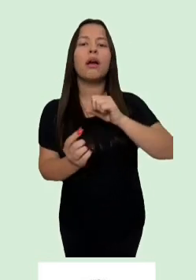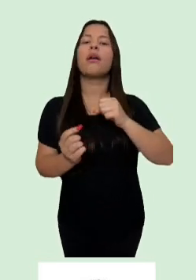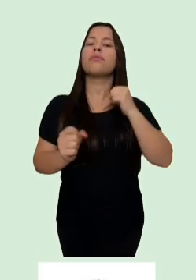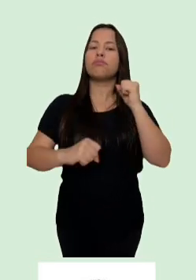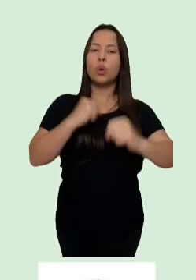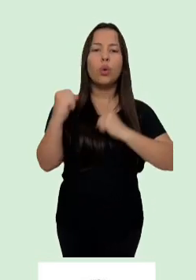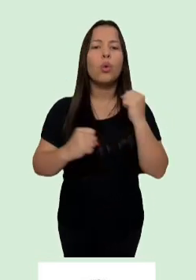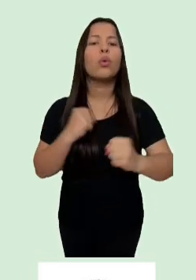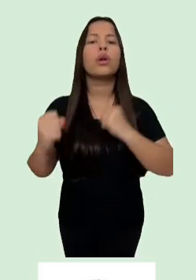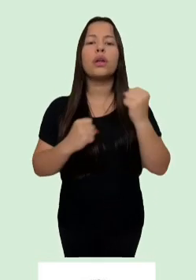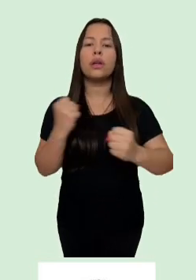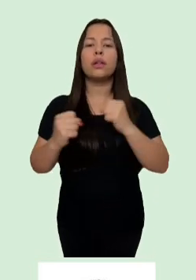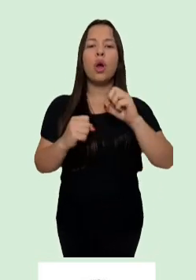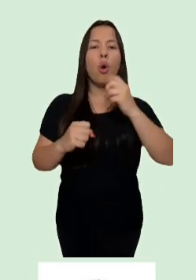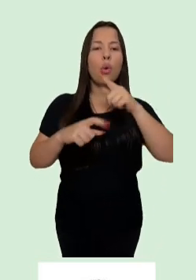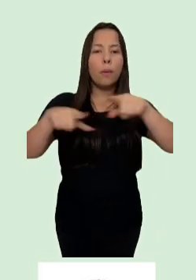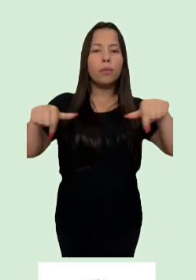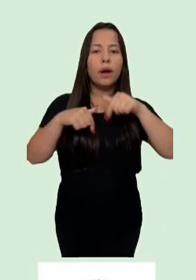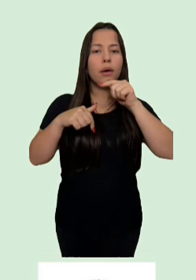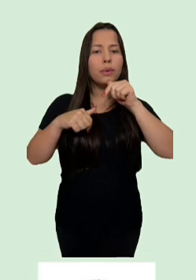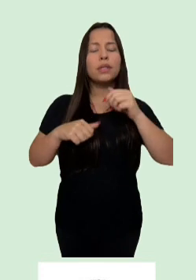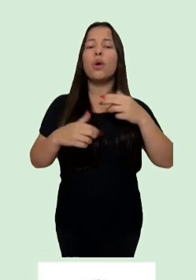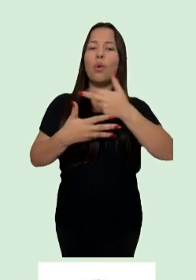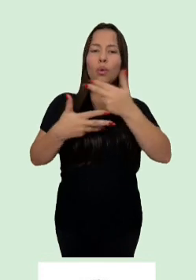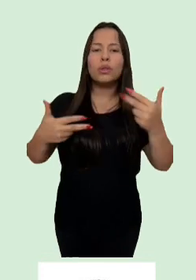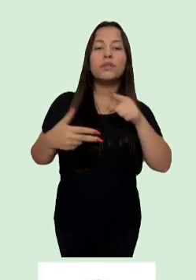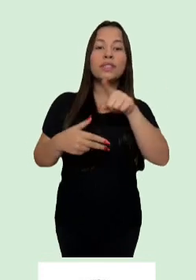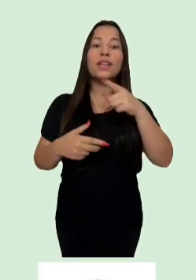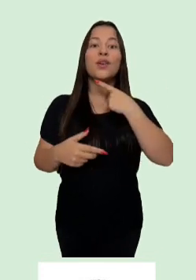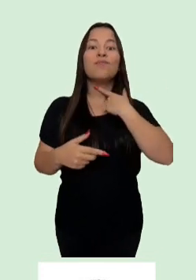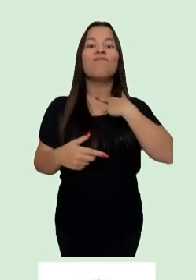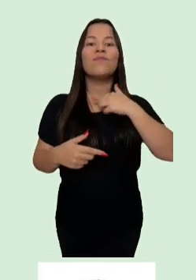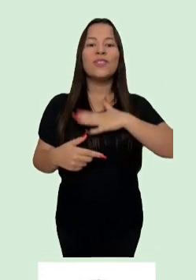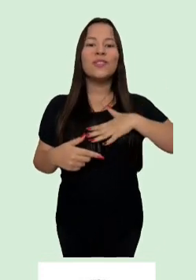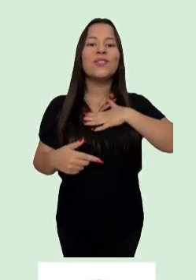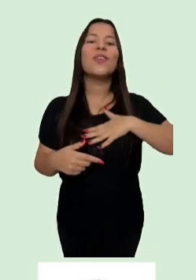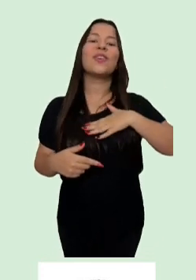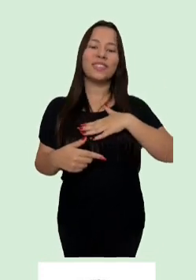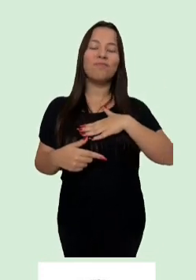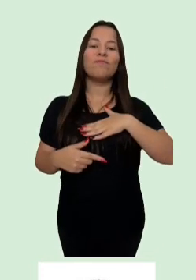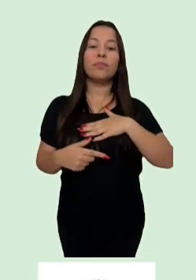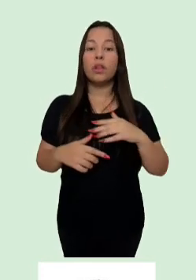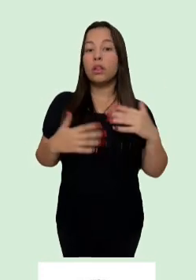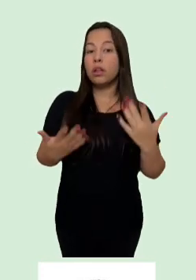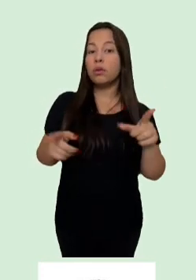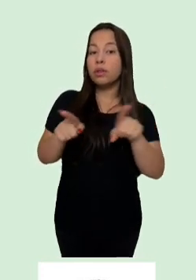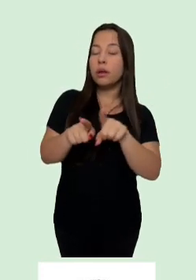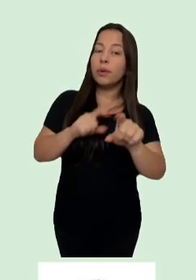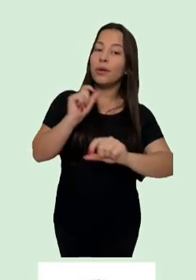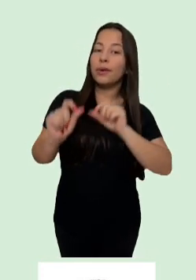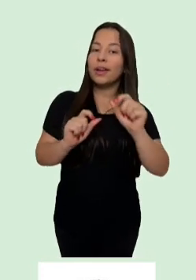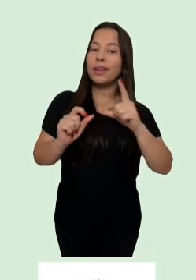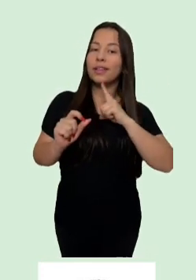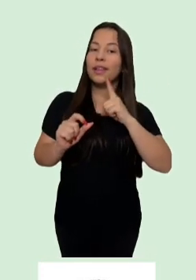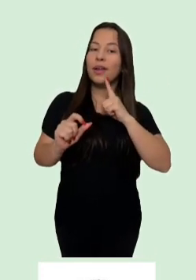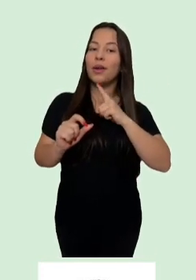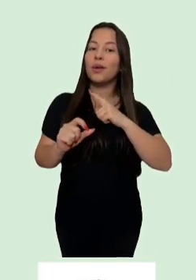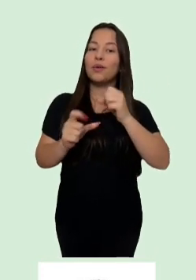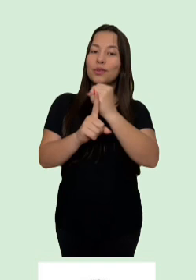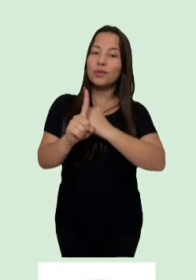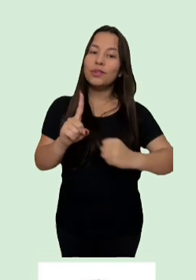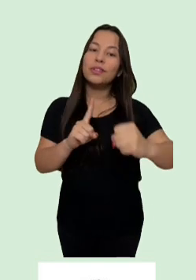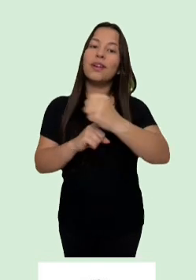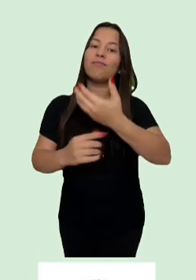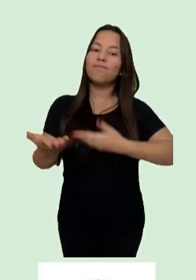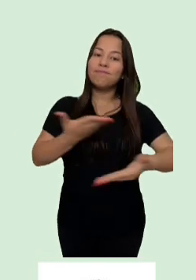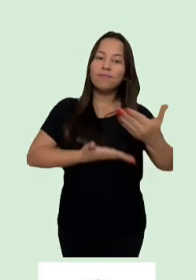caminhada, corrida, uma hidroginástica, algo que realmente você tenha prazer em fazer. E além de tudo, terá o fator social